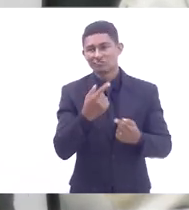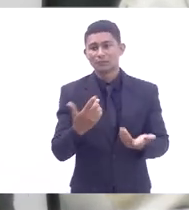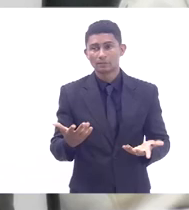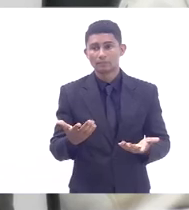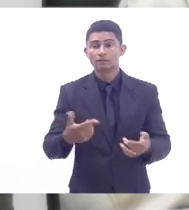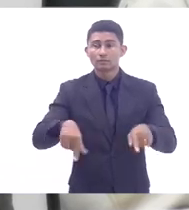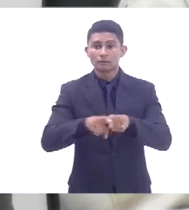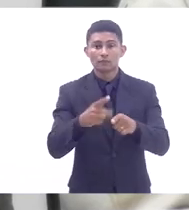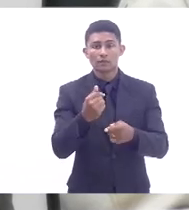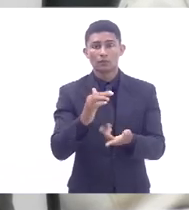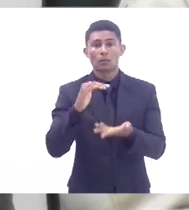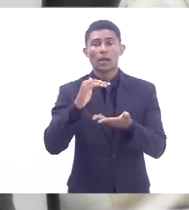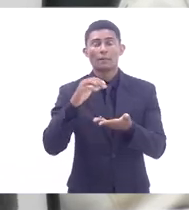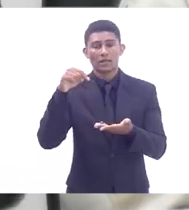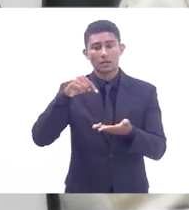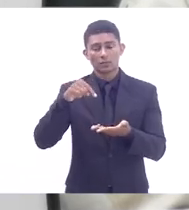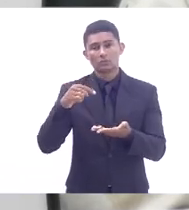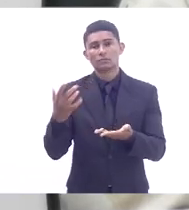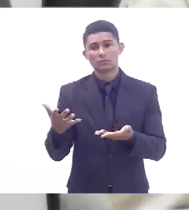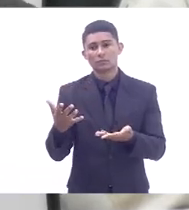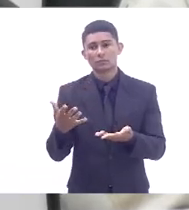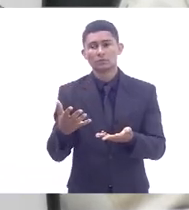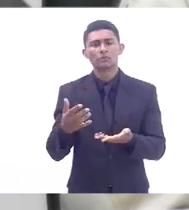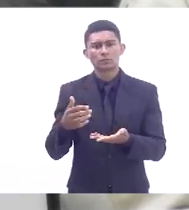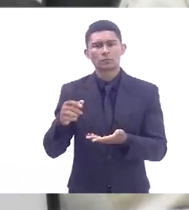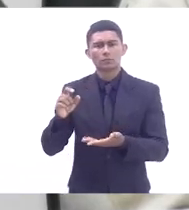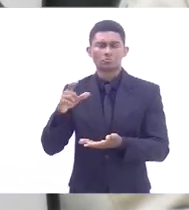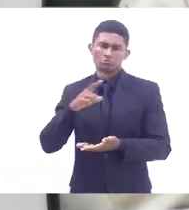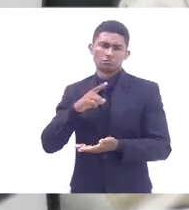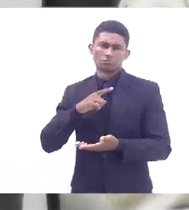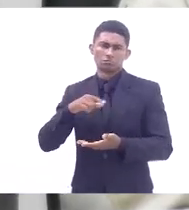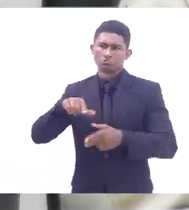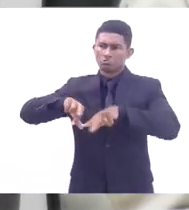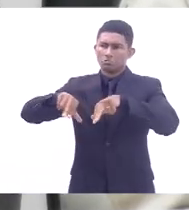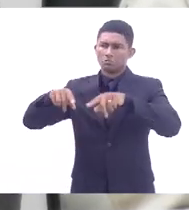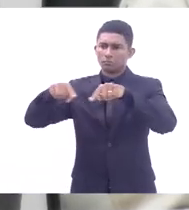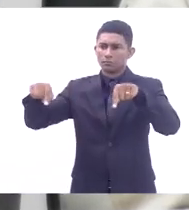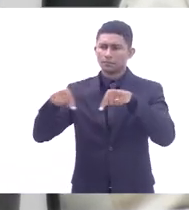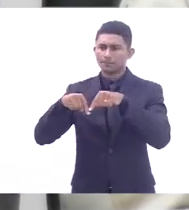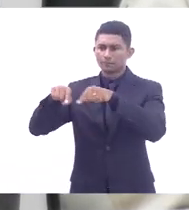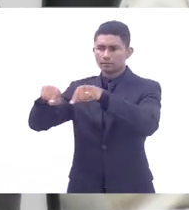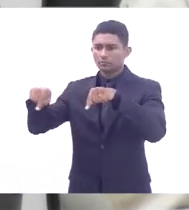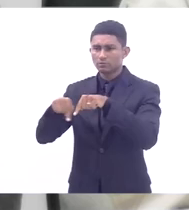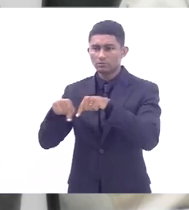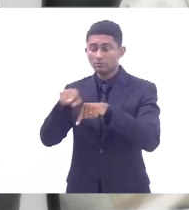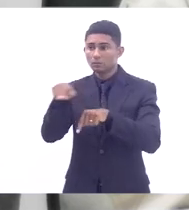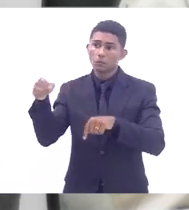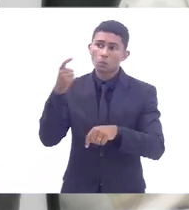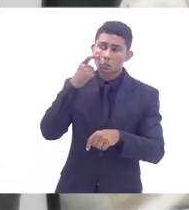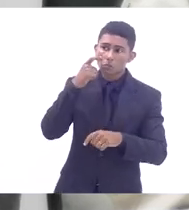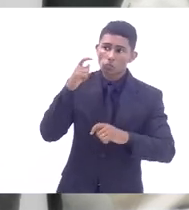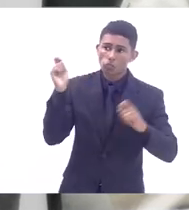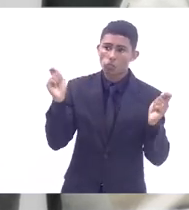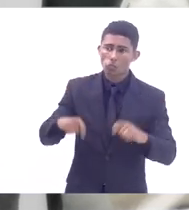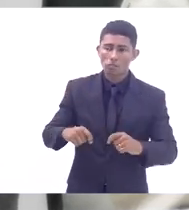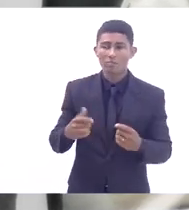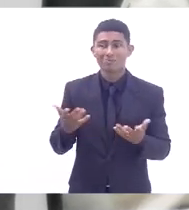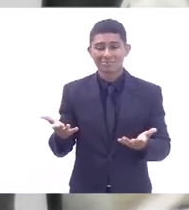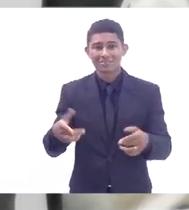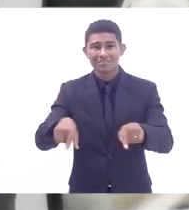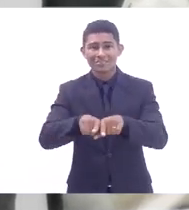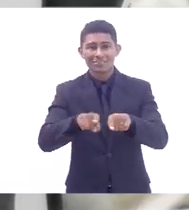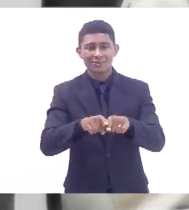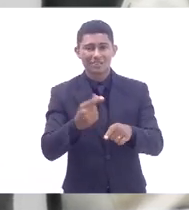participativo onde é possível a nível do laboratório que seja discutido para a gente poder chegar ao conselho Universitário a